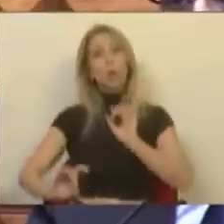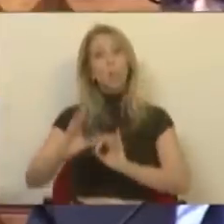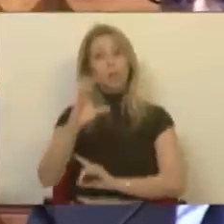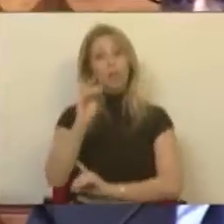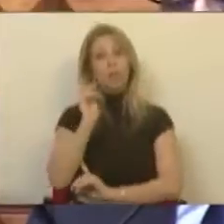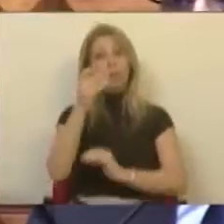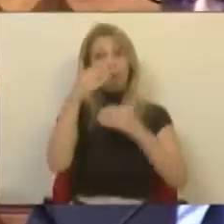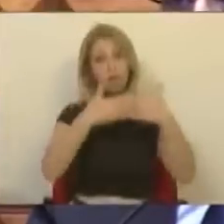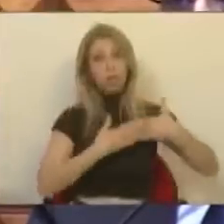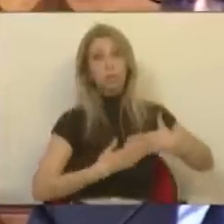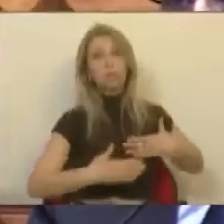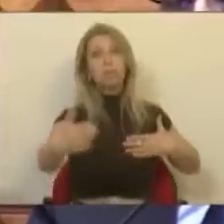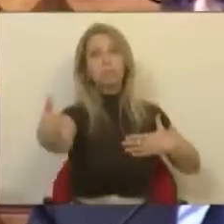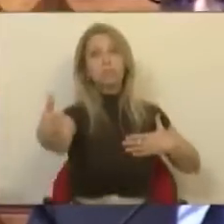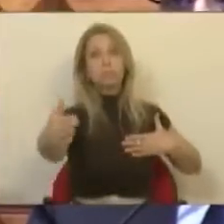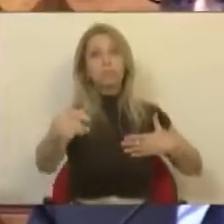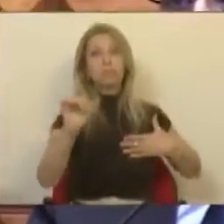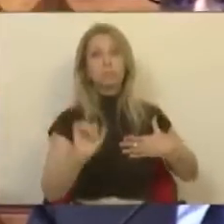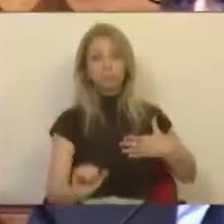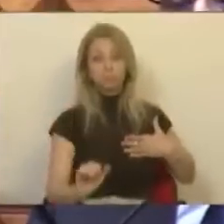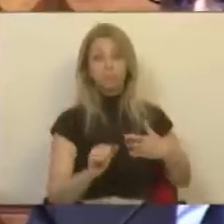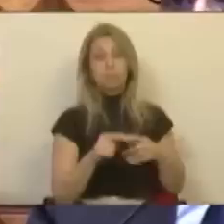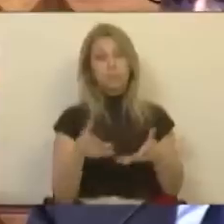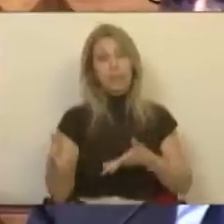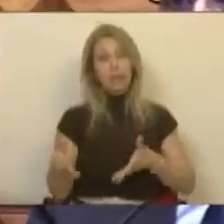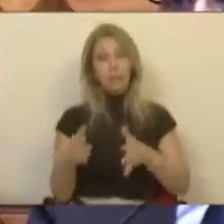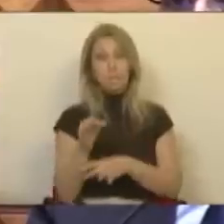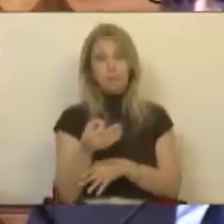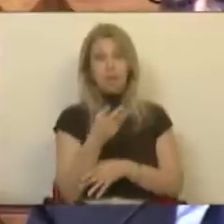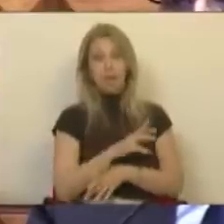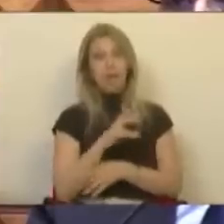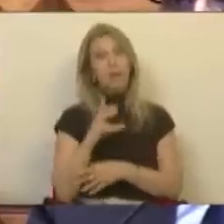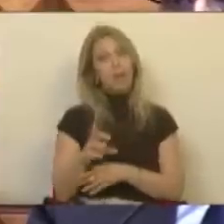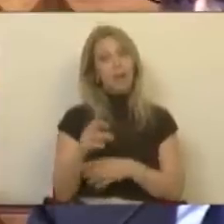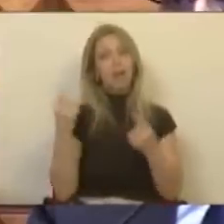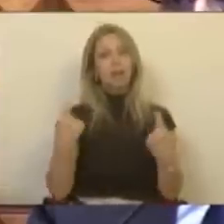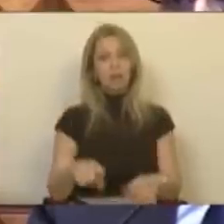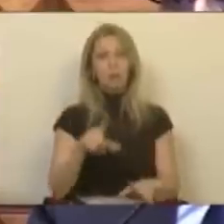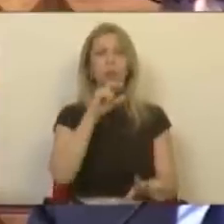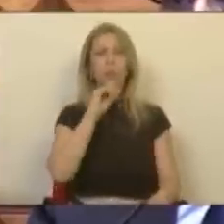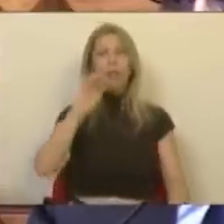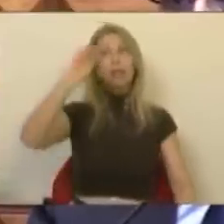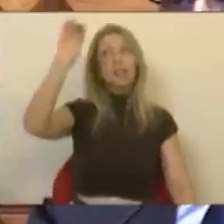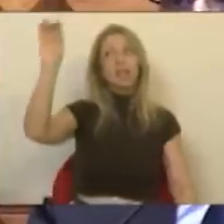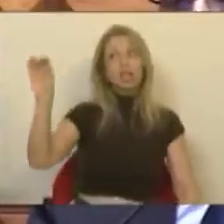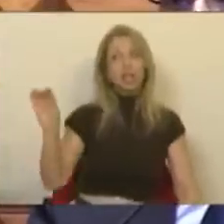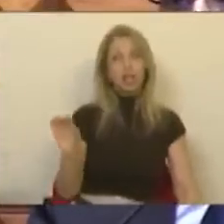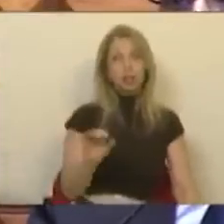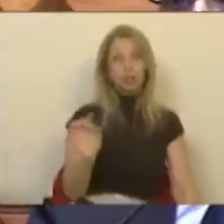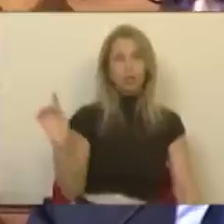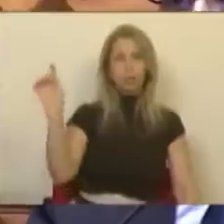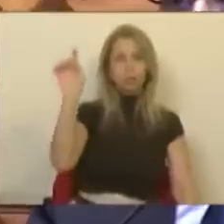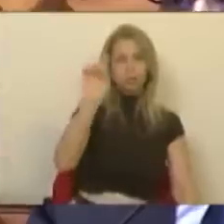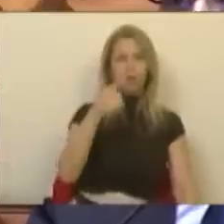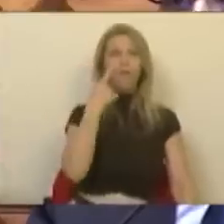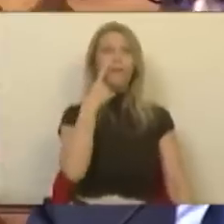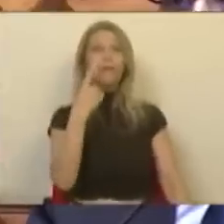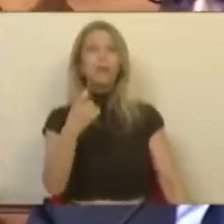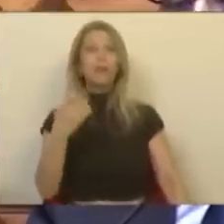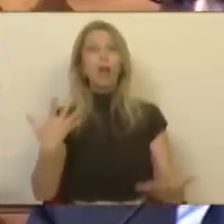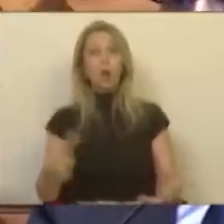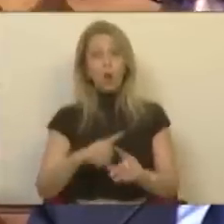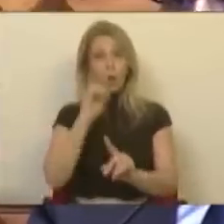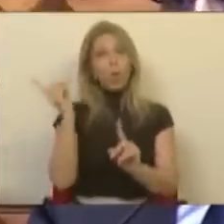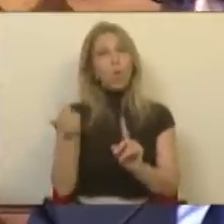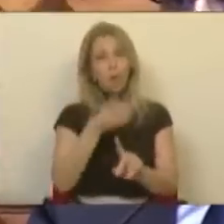neste roteiro do prr temos a oportunidade e cada um dos nossos distritos de verificar que este será um ano de